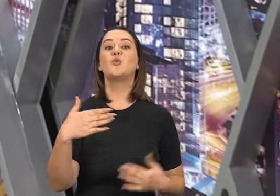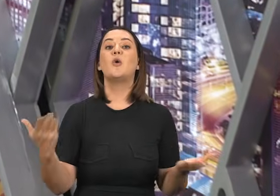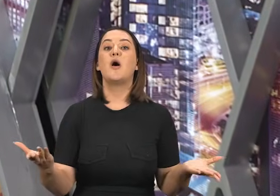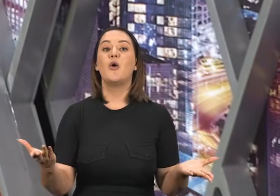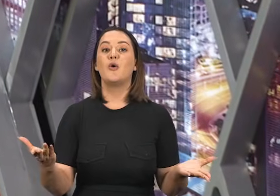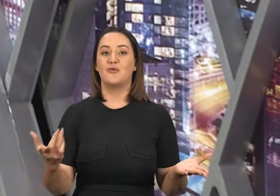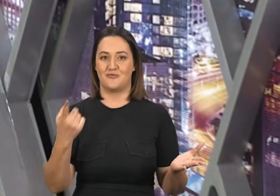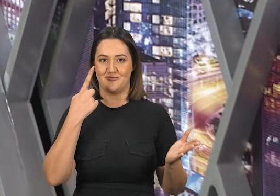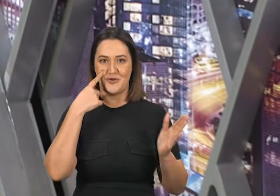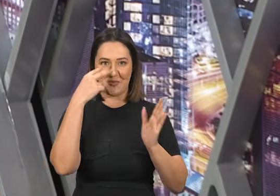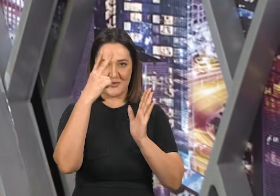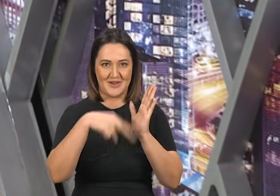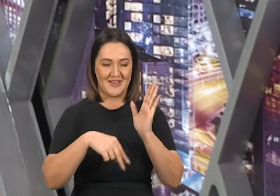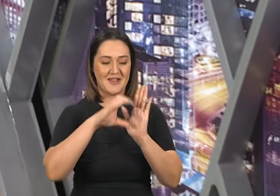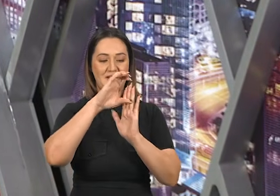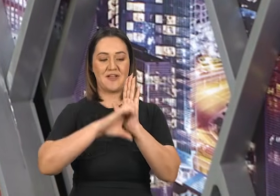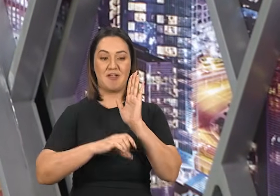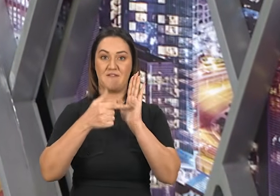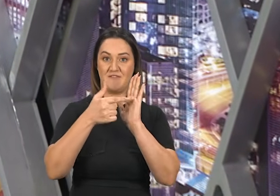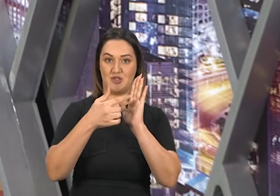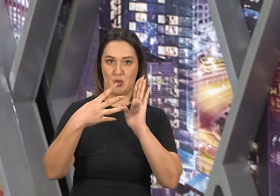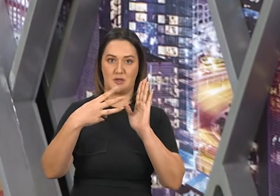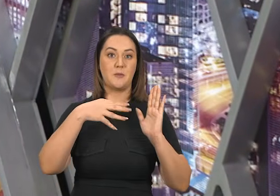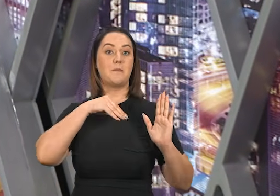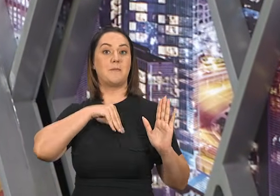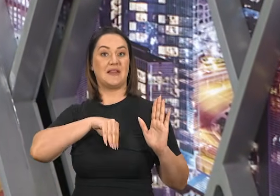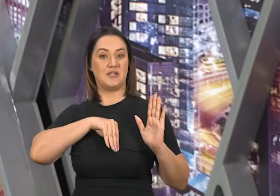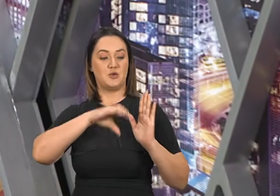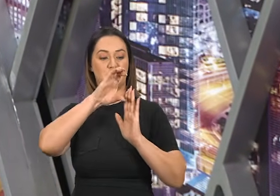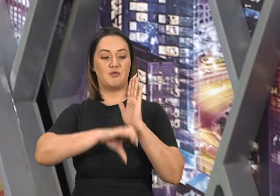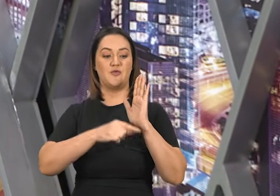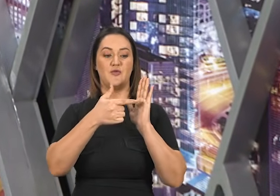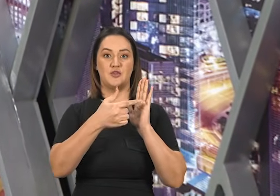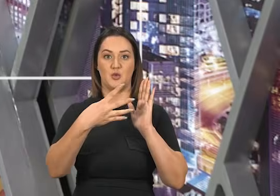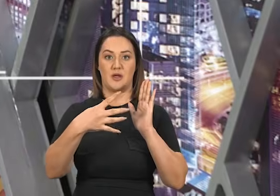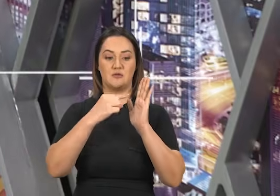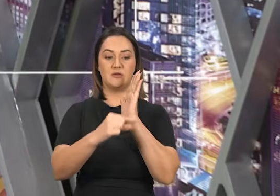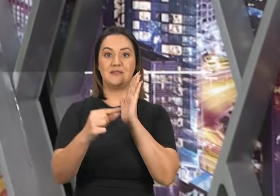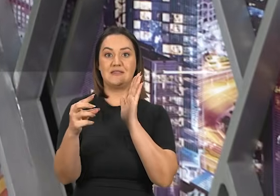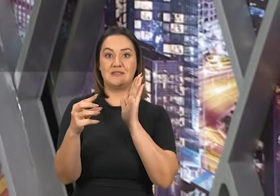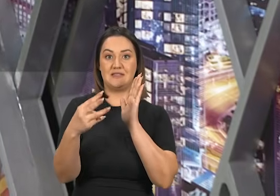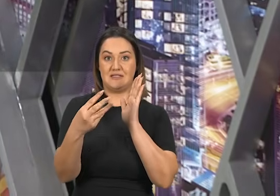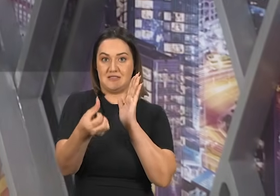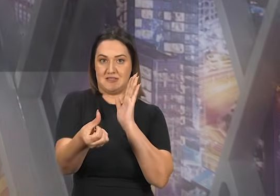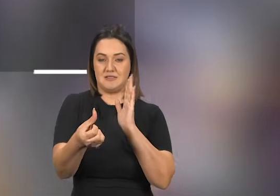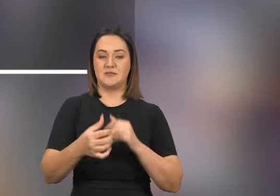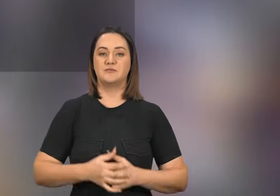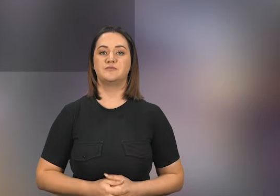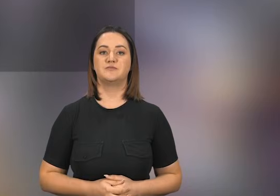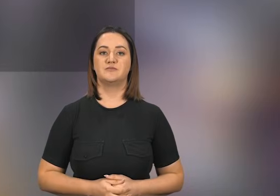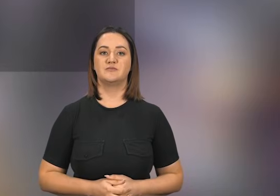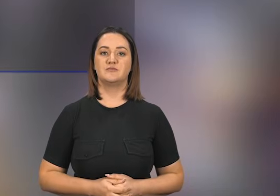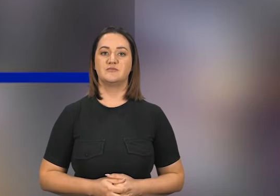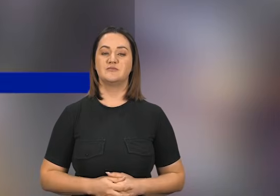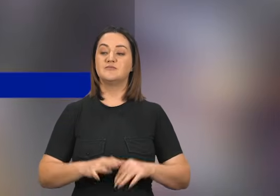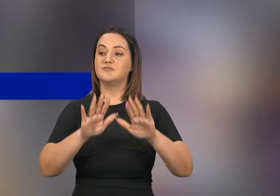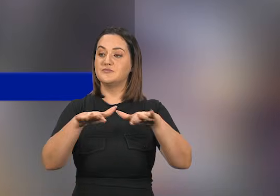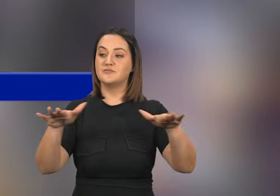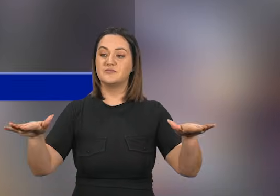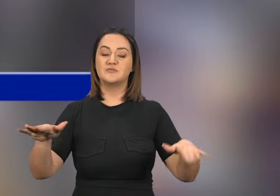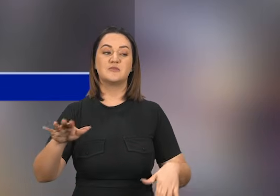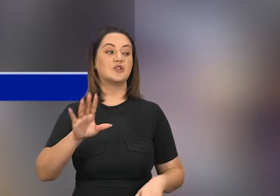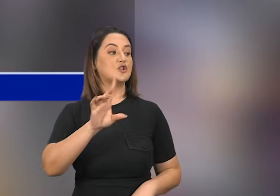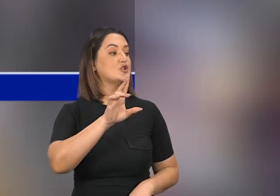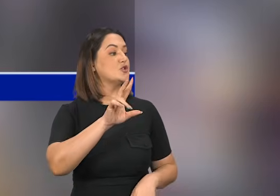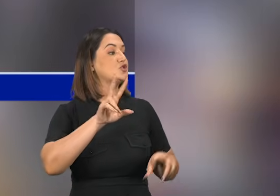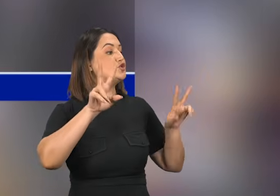contundente. Sabe qual foi? Vamos lá. Mateus 24, verso 36, que diz assim: Mas a respeito